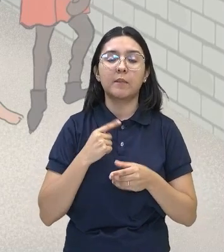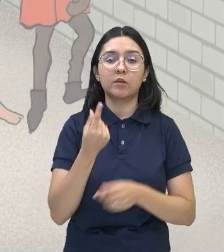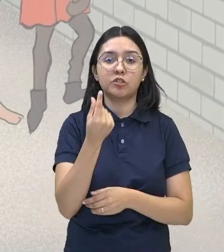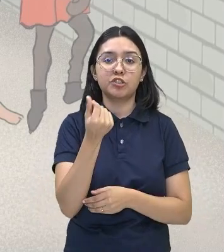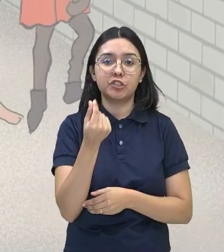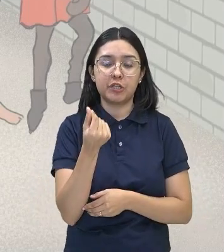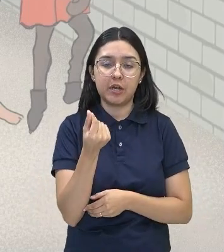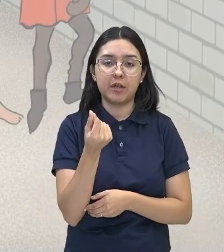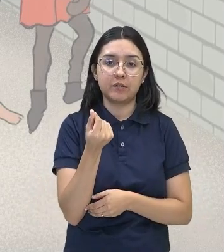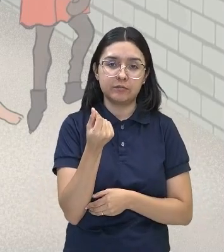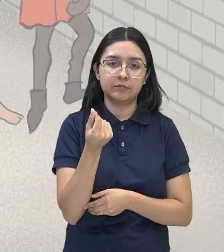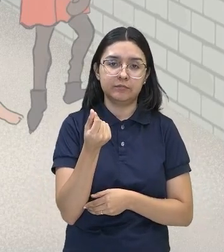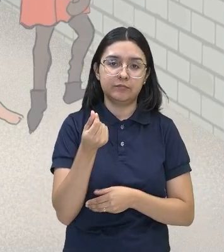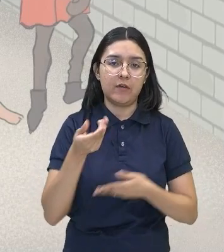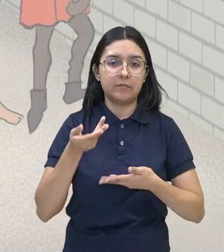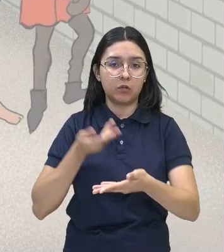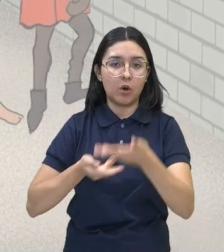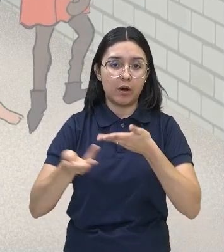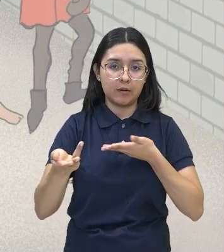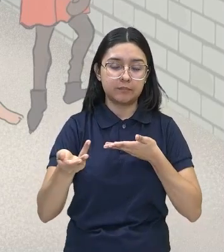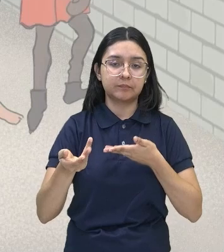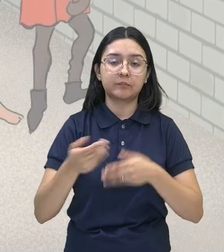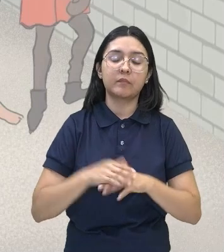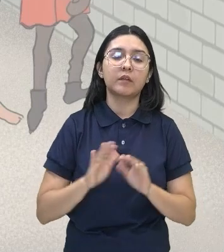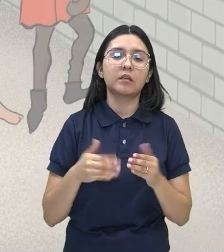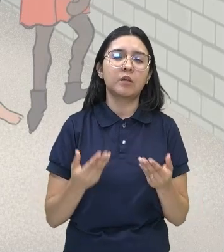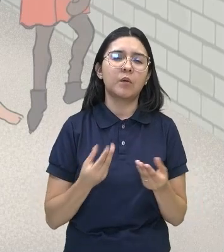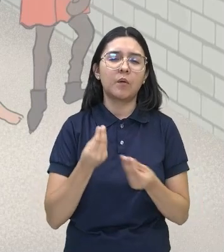por uma espécie de dinheiro. E como esse